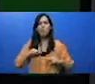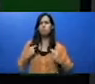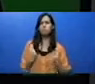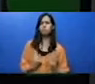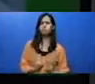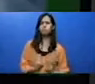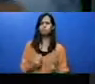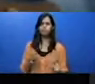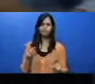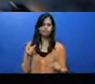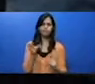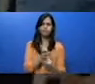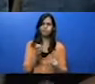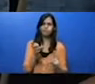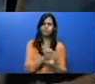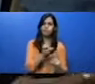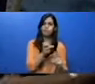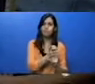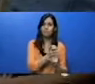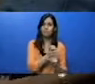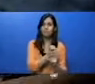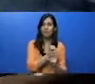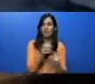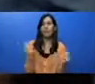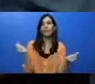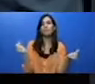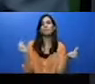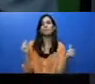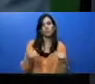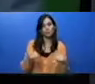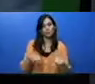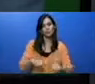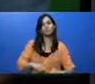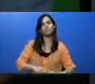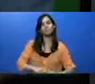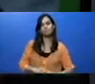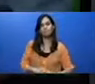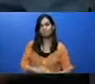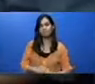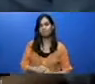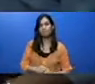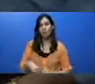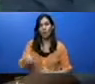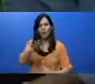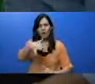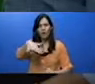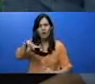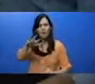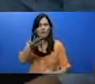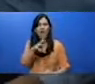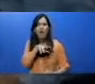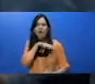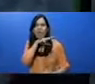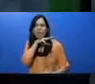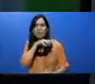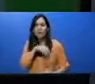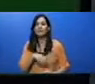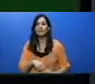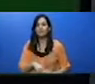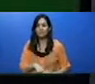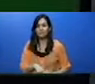interfere, ele prejudica, tá? Estes animais que vivem nesse ambiente. Pode